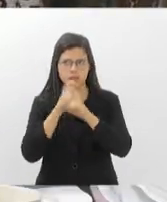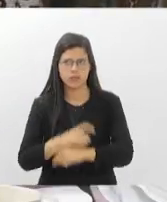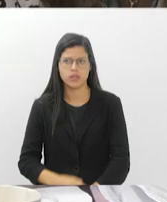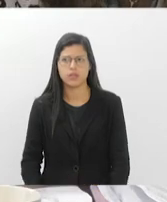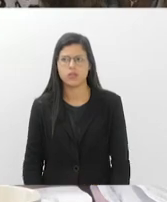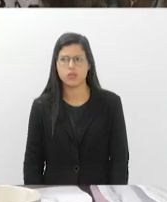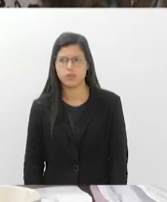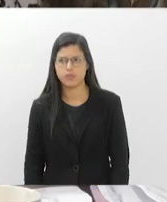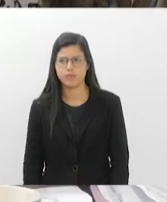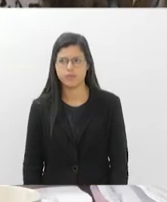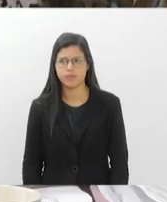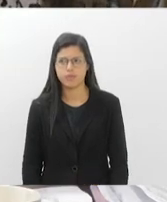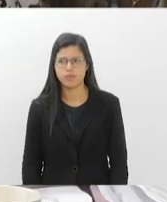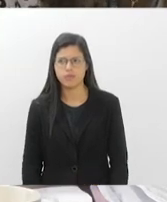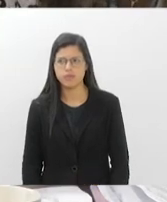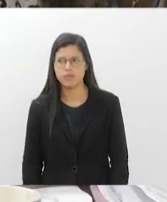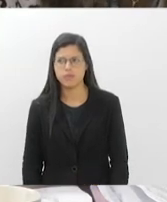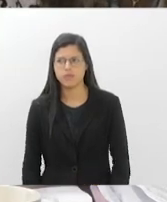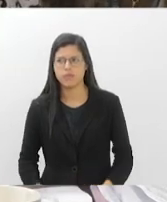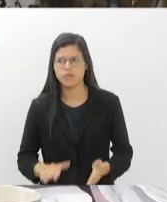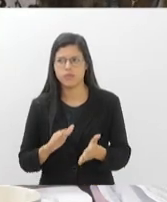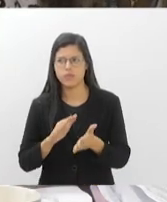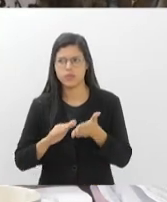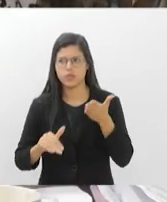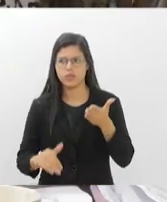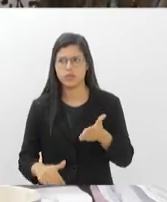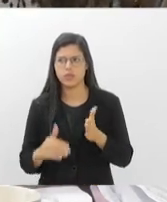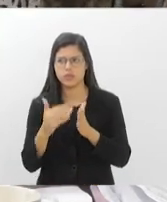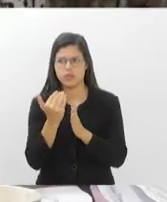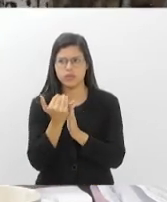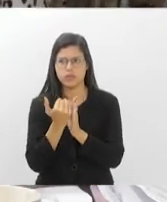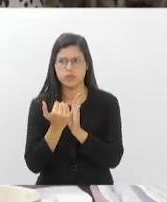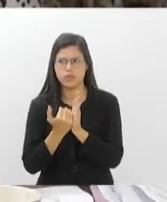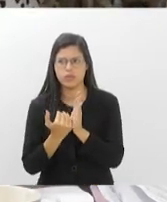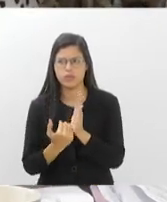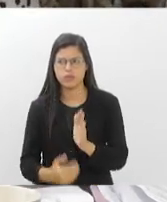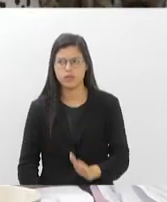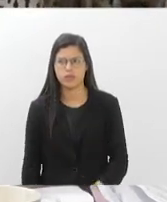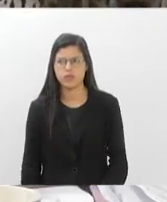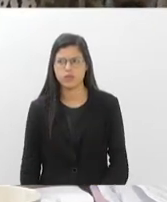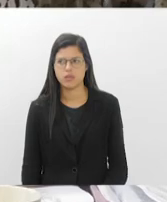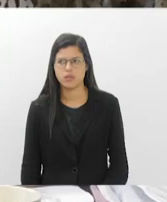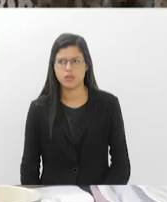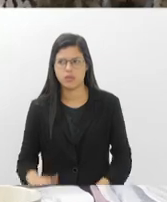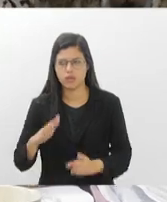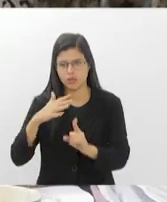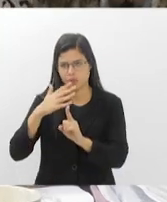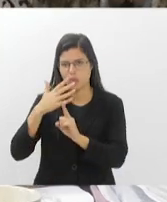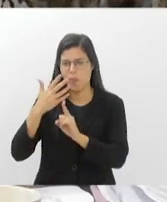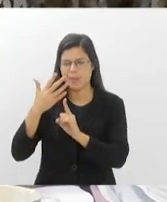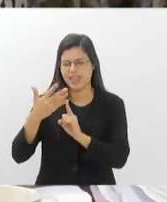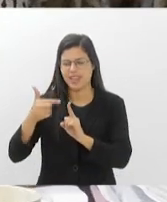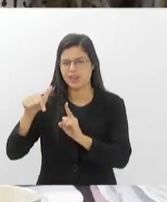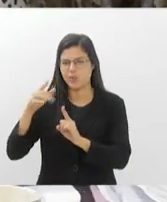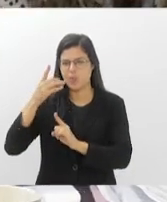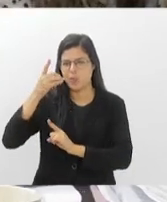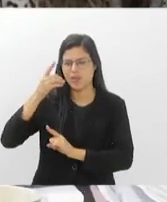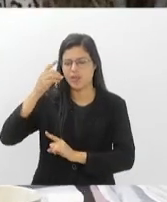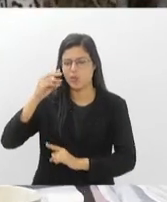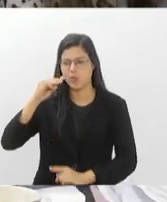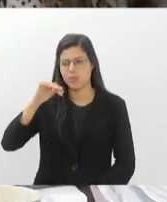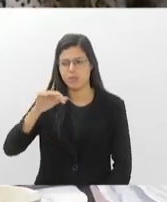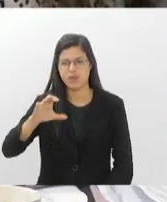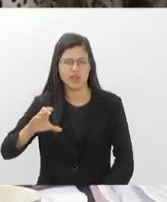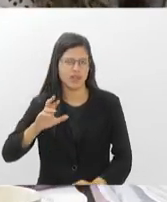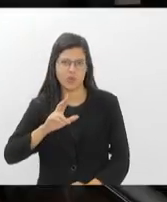retirado de pauta. Em homenagem ao deputado Minx, né? Era prejudicabilidade mesmo. Já teria